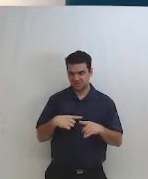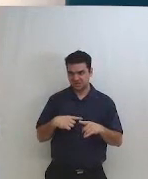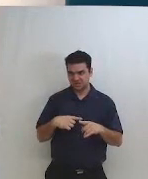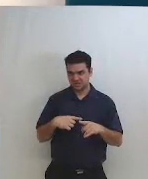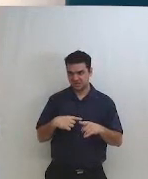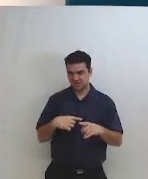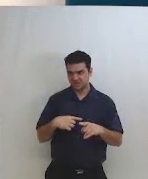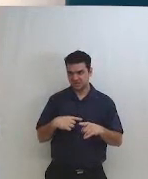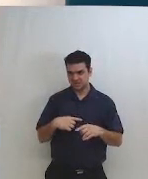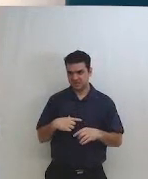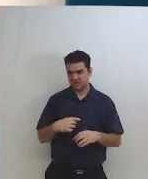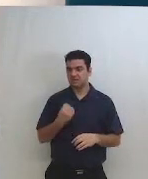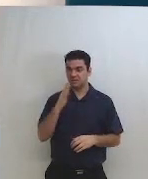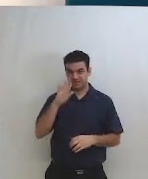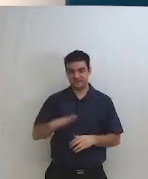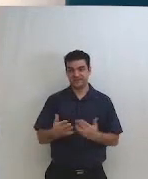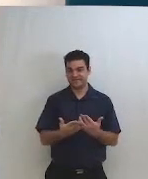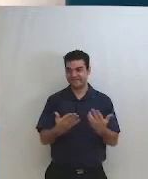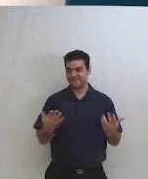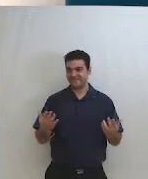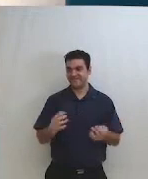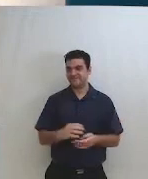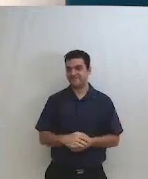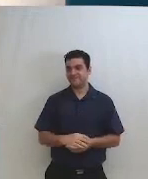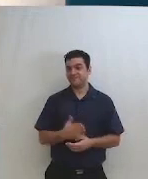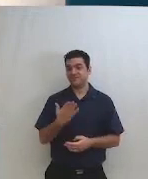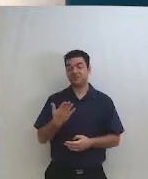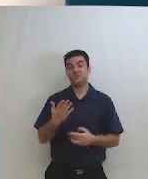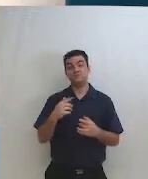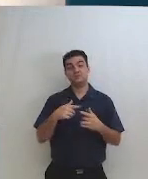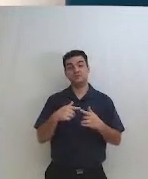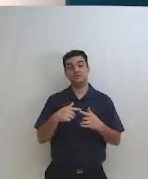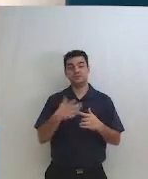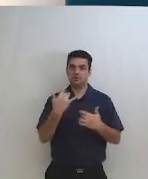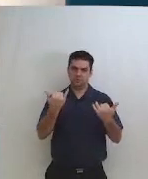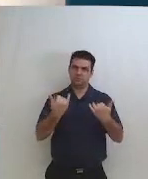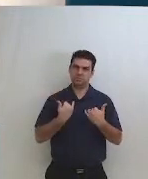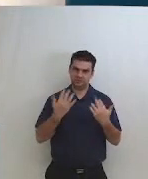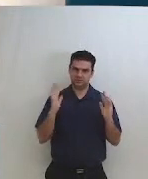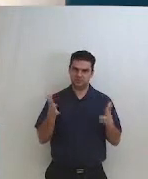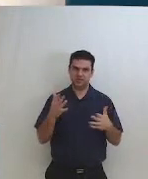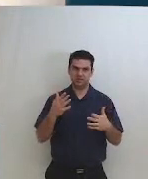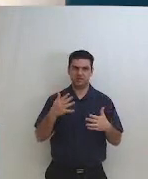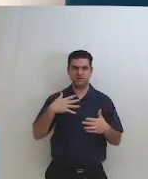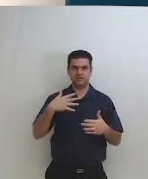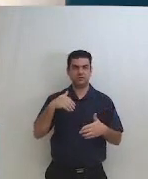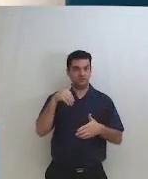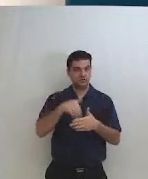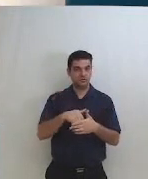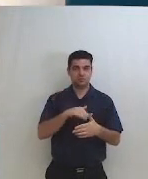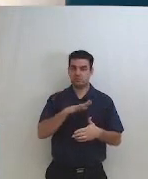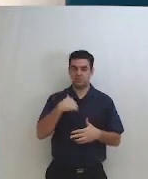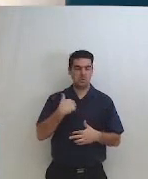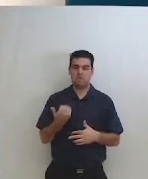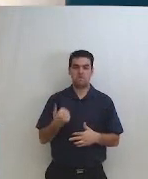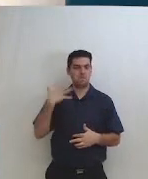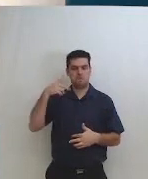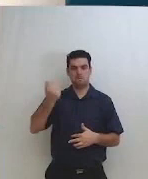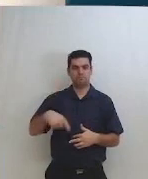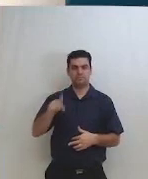Boa tarde a todos. Excelência, diante da informação trazida por Vossa Excelência, eu me abstenho da sustentação oral. Muito